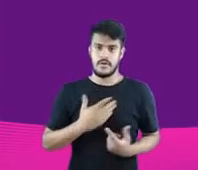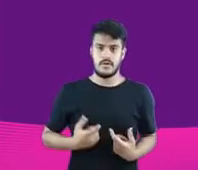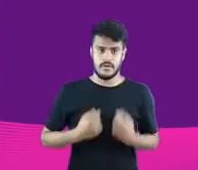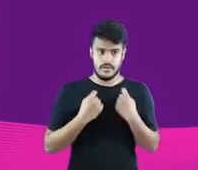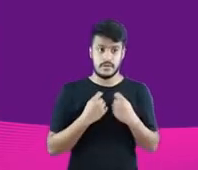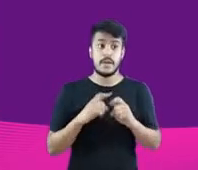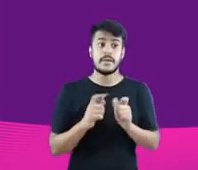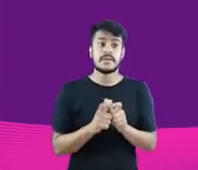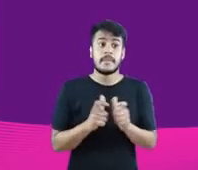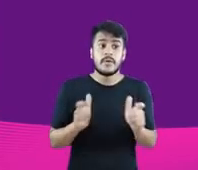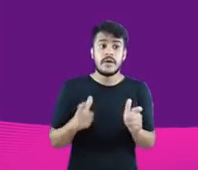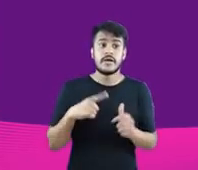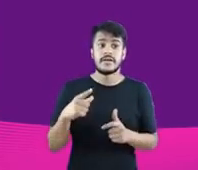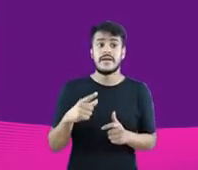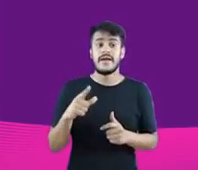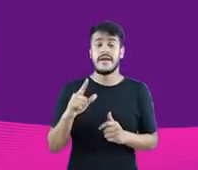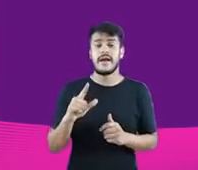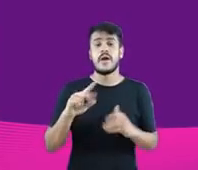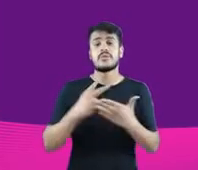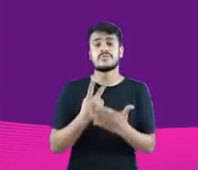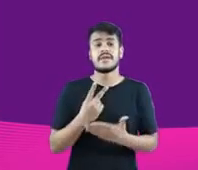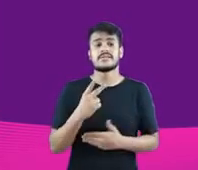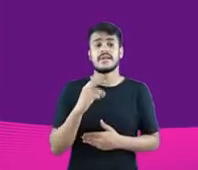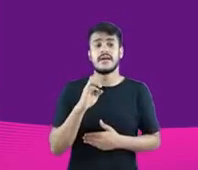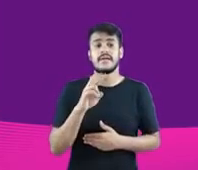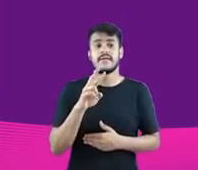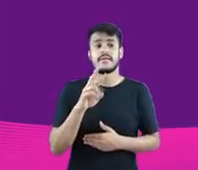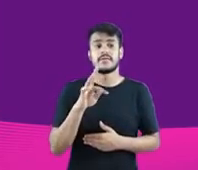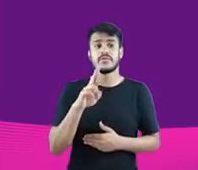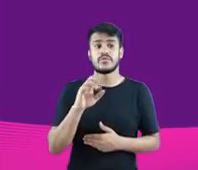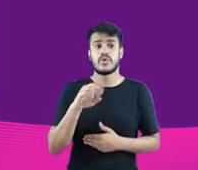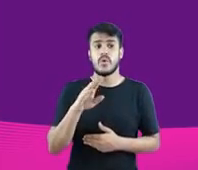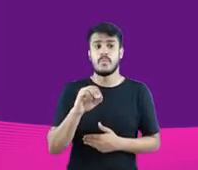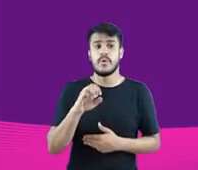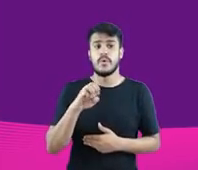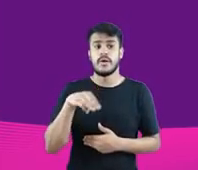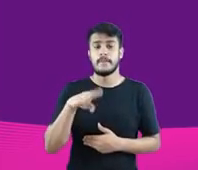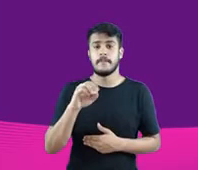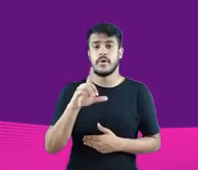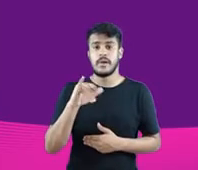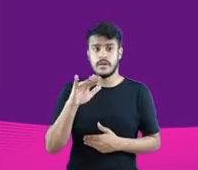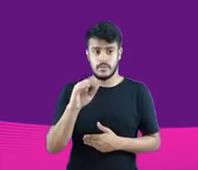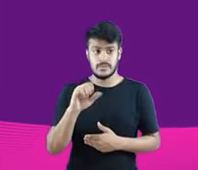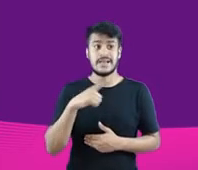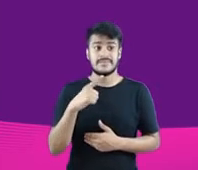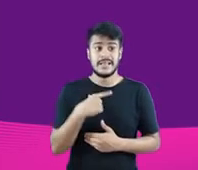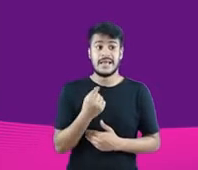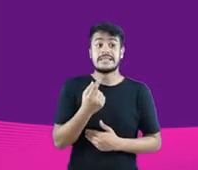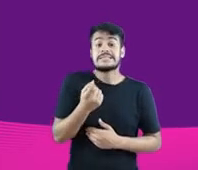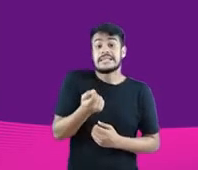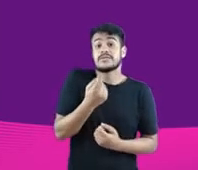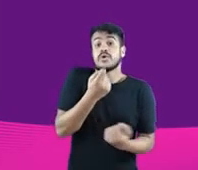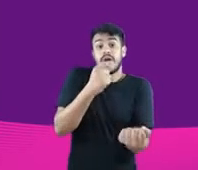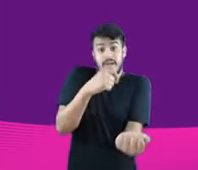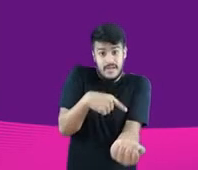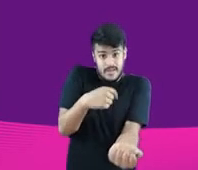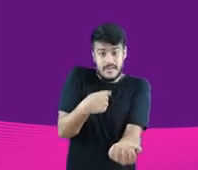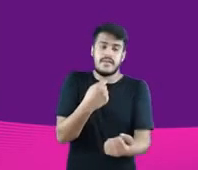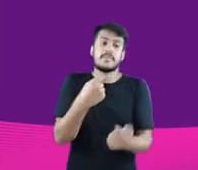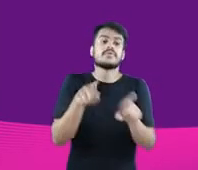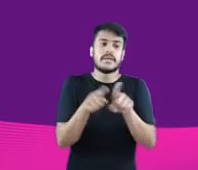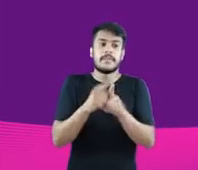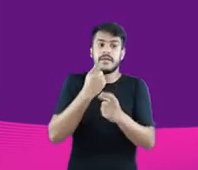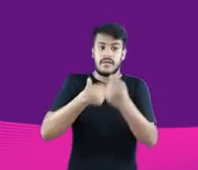muito importantes, né? Tanto a quimioterapia como a hormonioterapia aumentam a chance de eventos tromboembólicos. Então, se